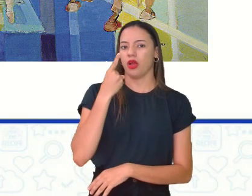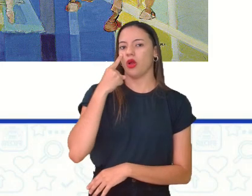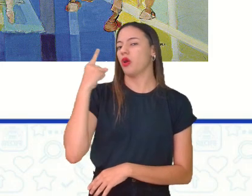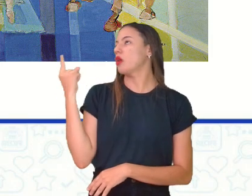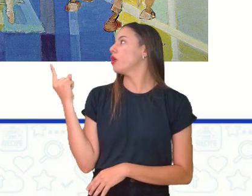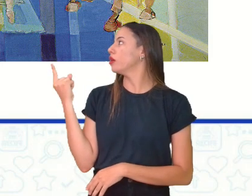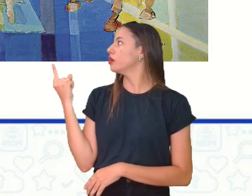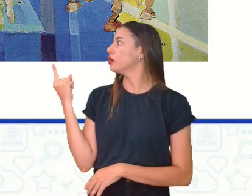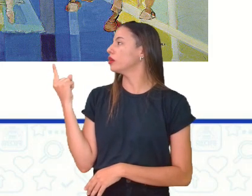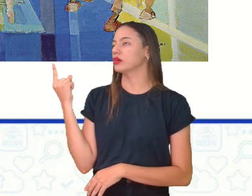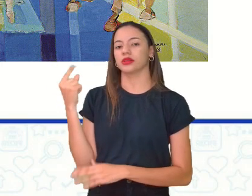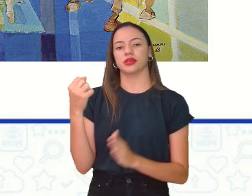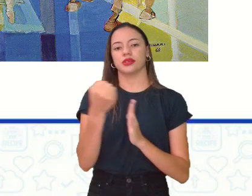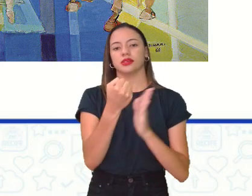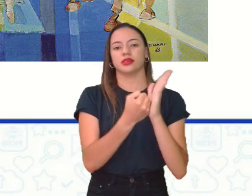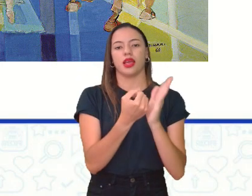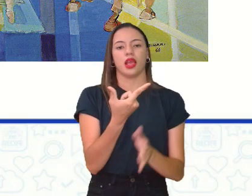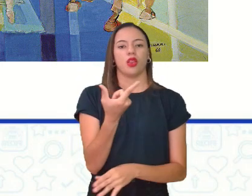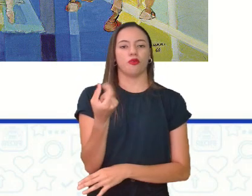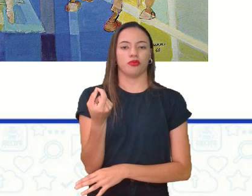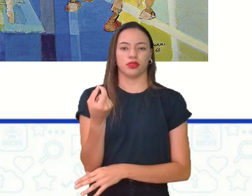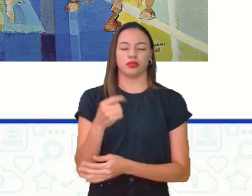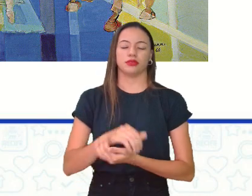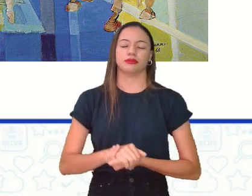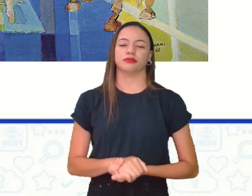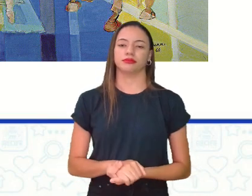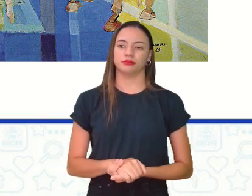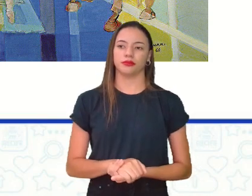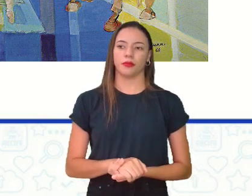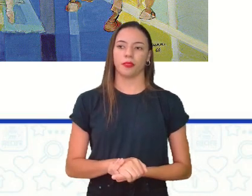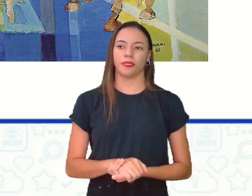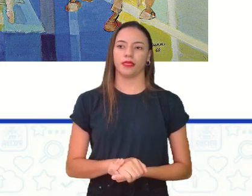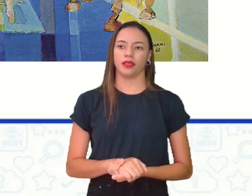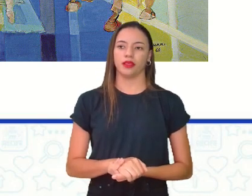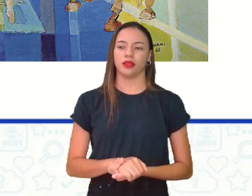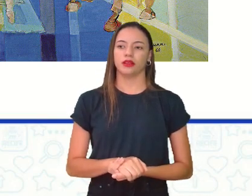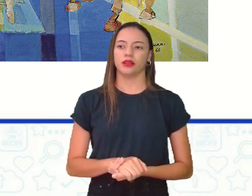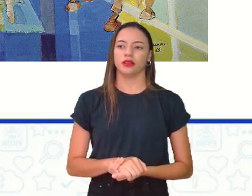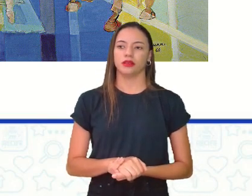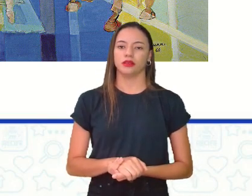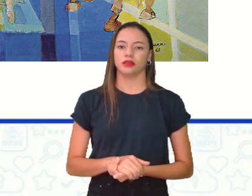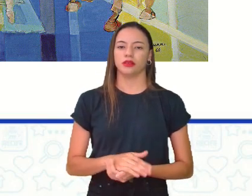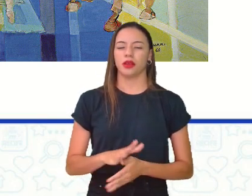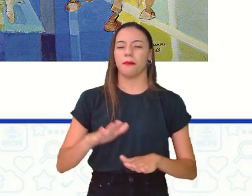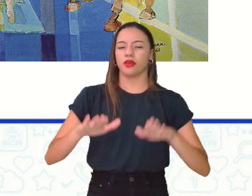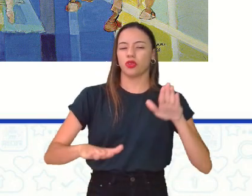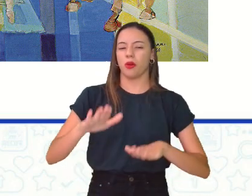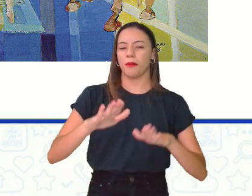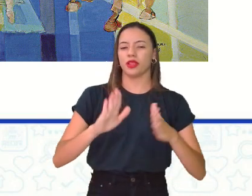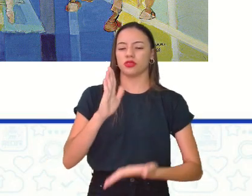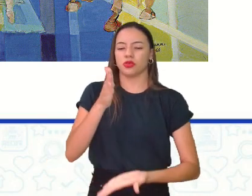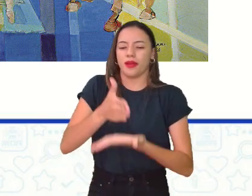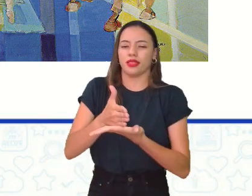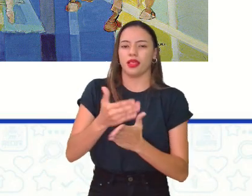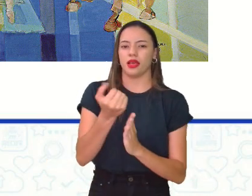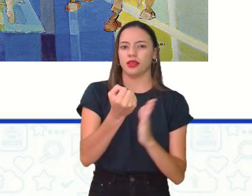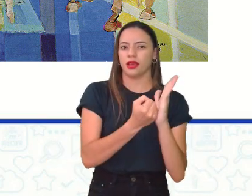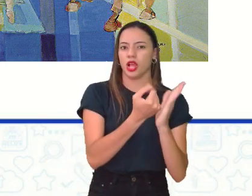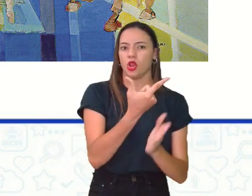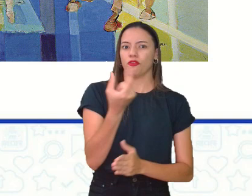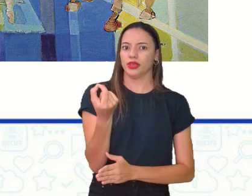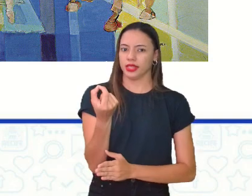obras são do século XX, né? Uma mais do meio do século XX, outra mais próxima de